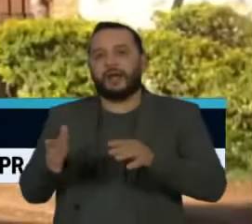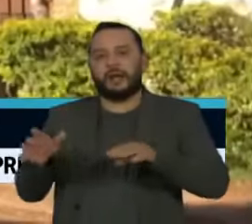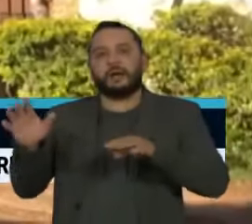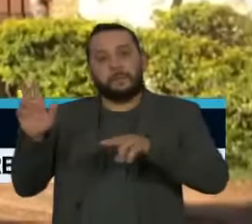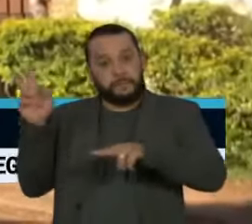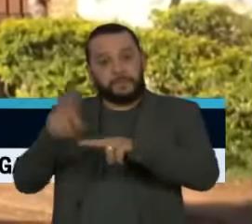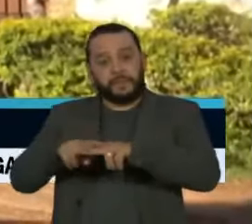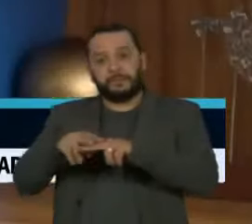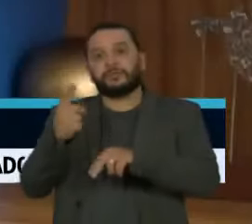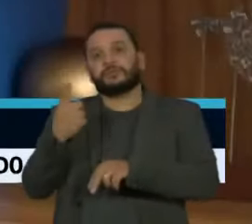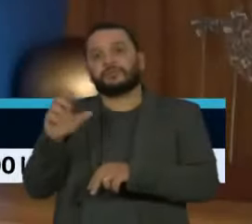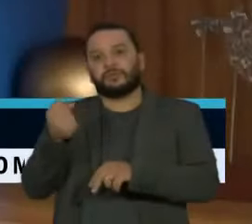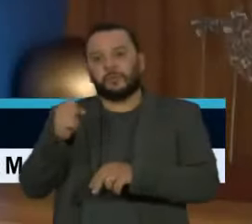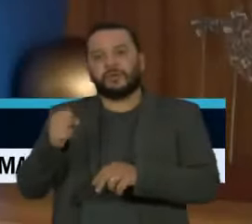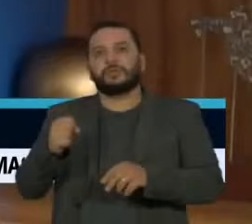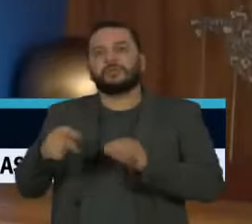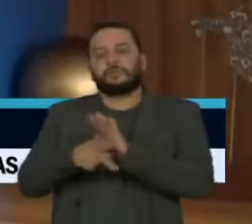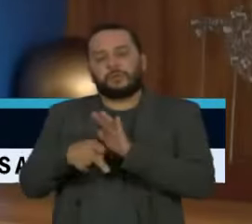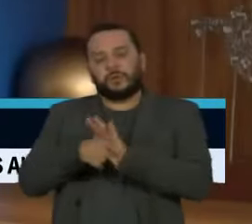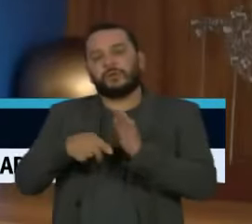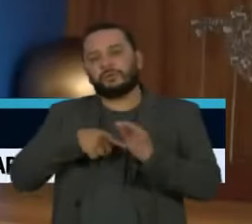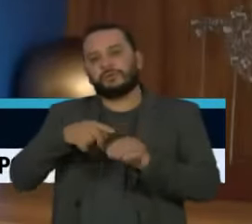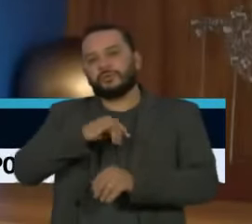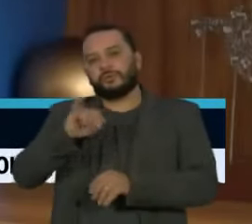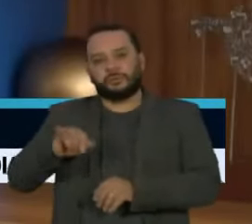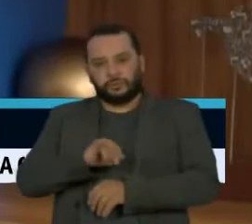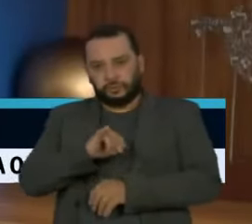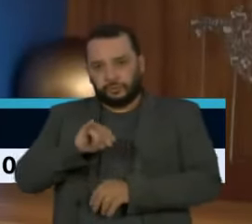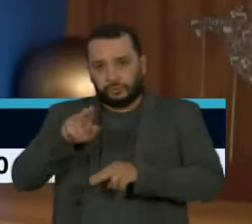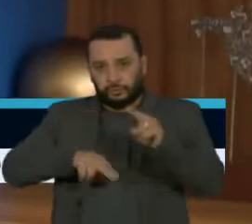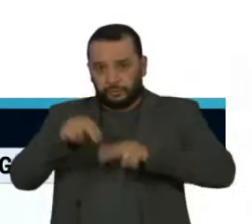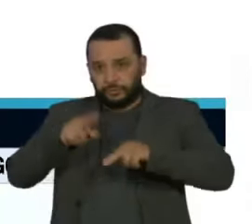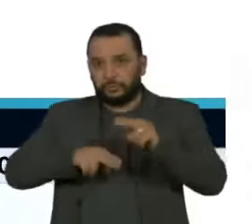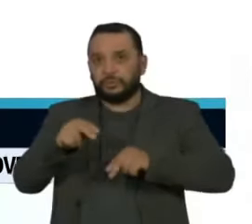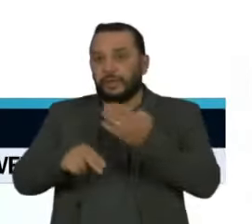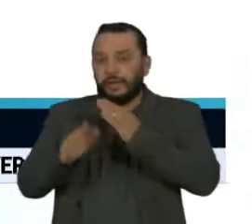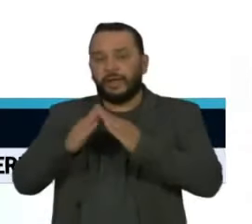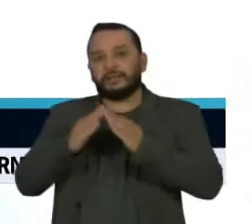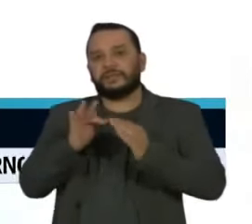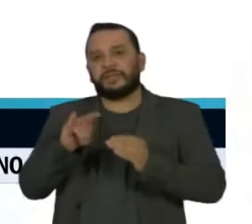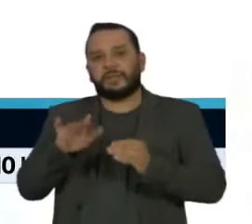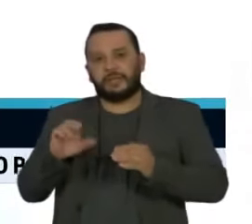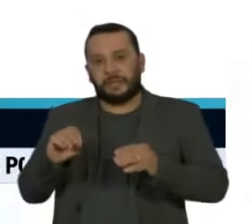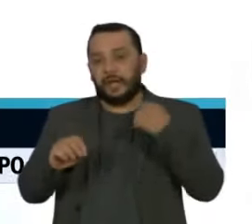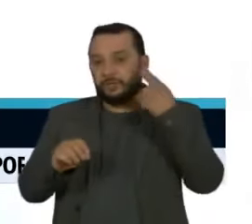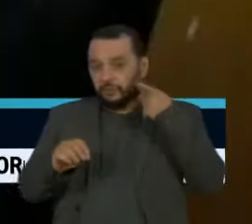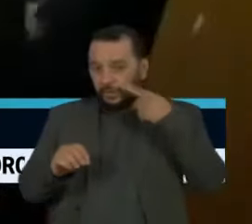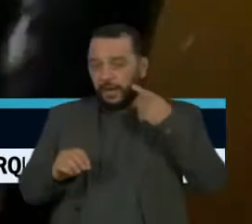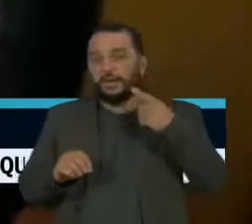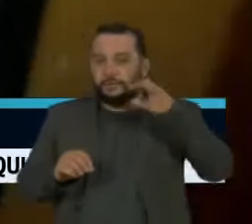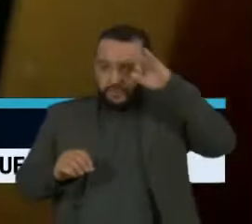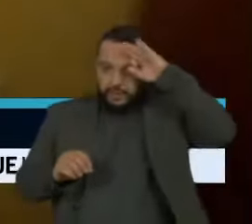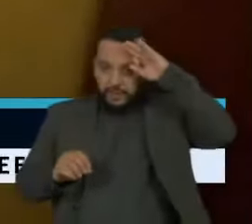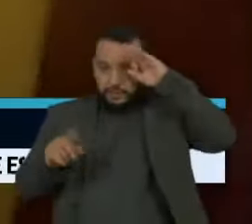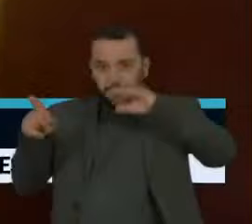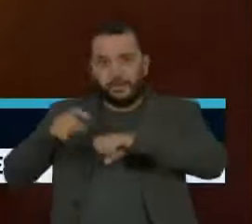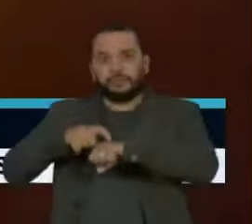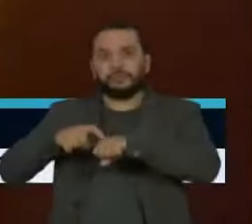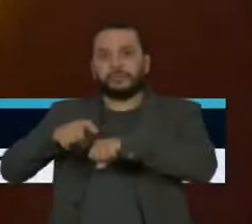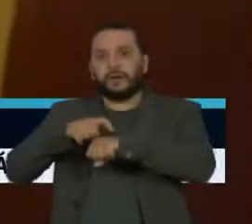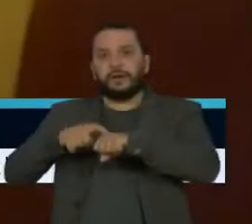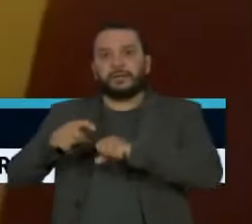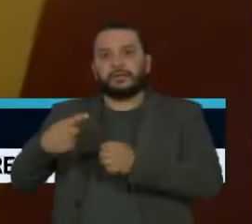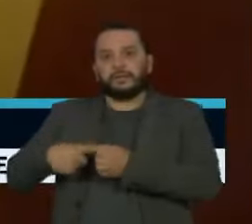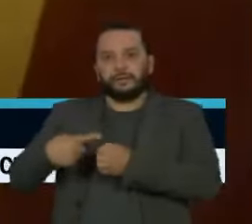de junho, na casa de Frederico Wassef, então advogado do senador Flávio Bolsonaro, em Atibaia, no interior de São